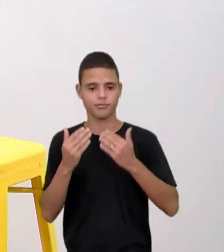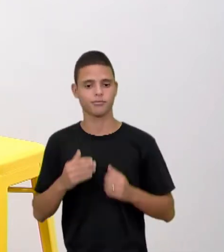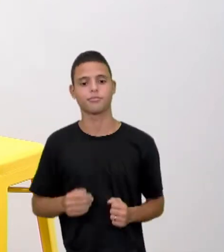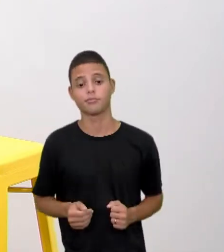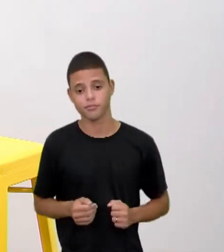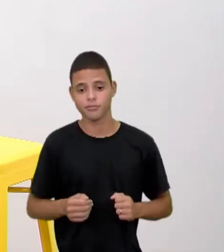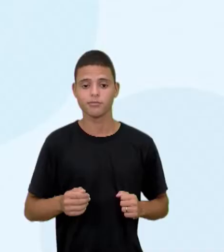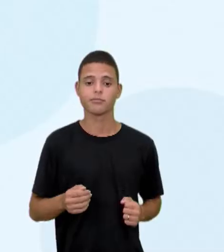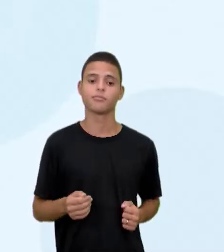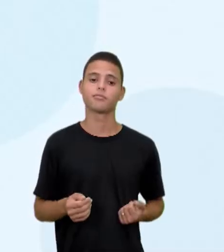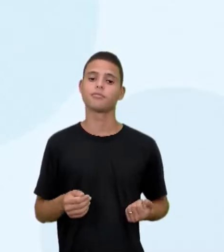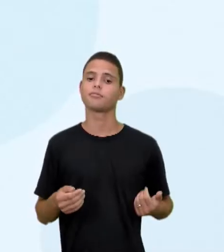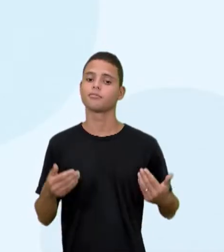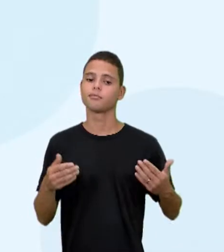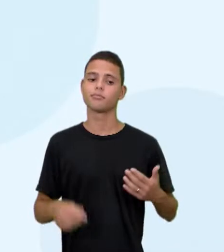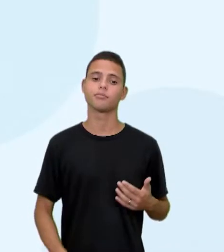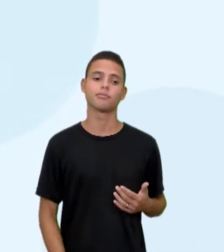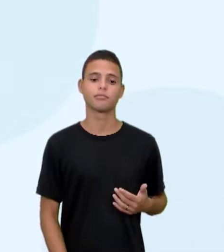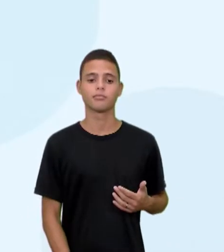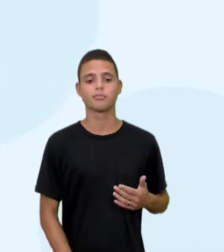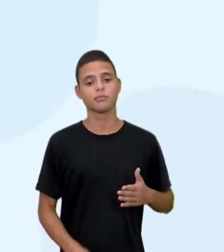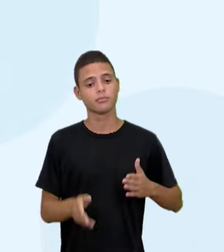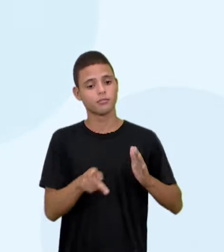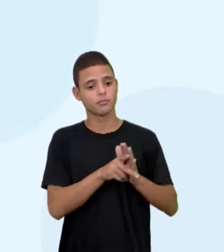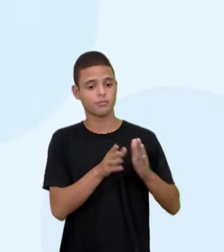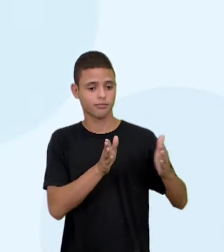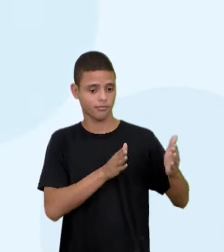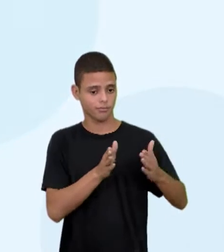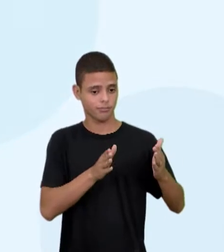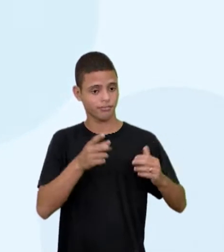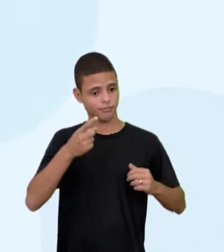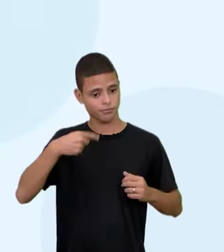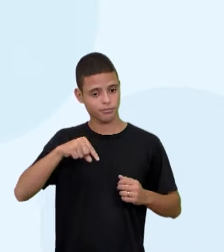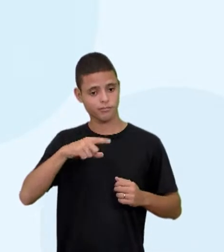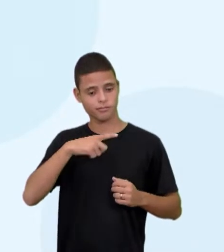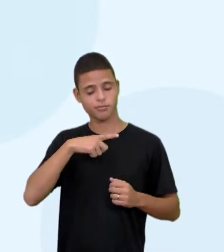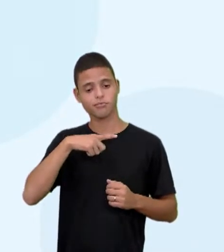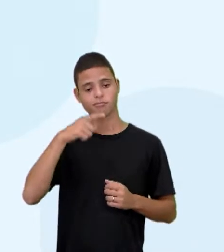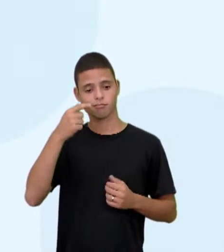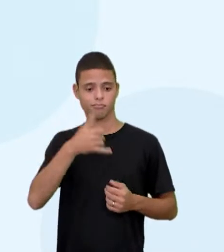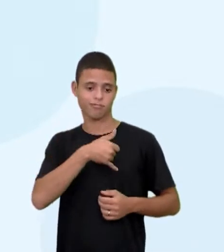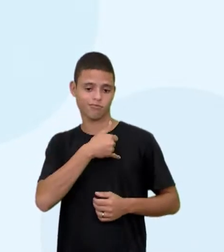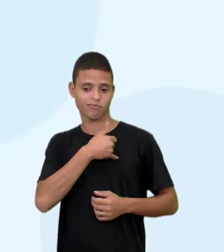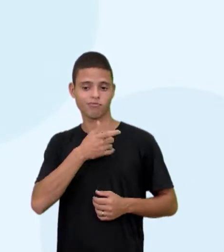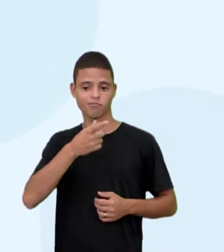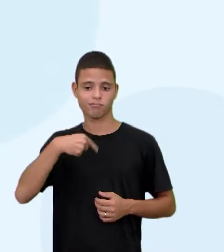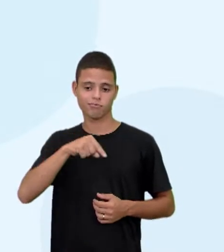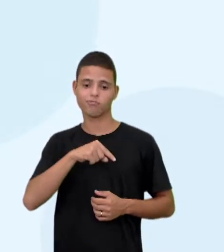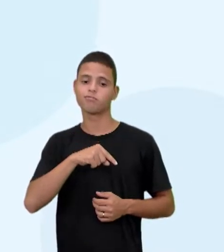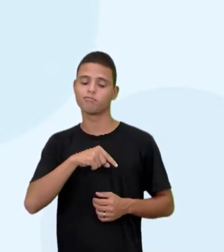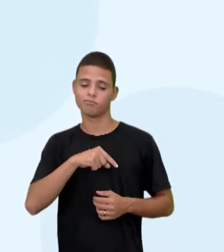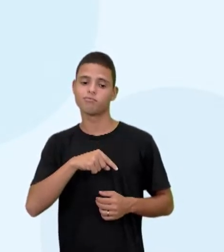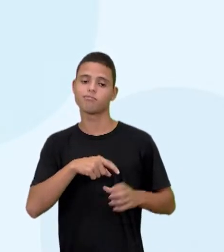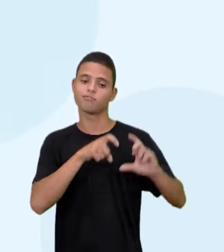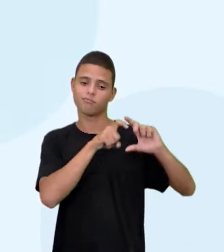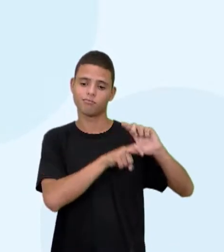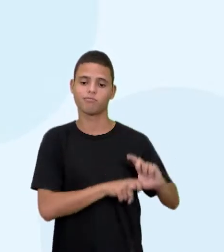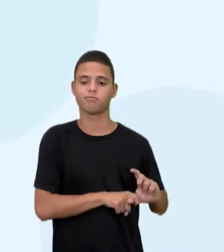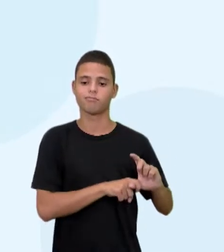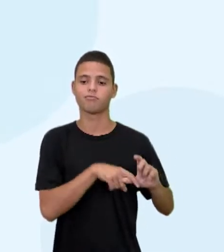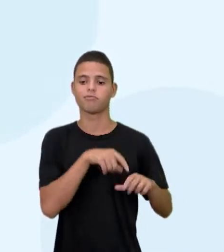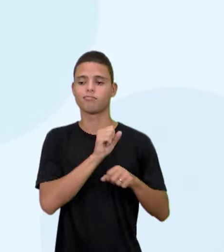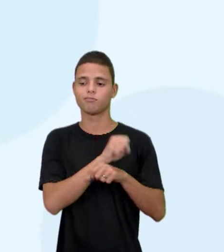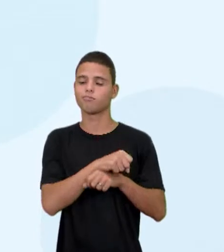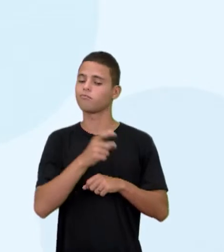fase, a gente é totalmente dependente, tá? Por causa da idade, não tem como fugir, nós somos totalmente dependentes, né? A gente